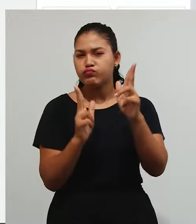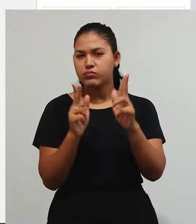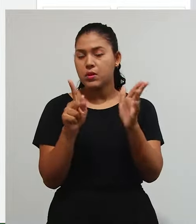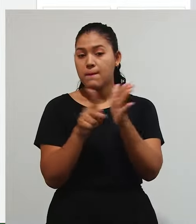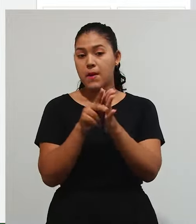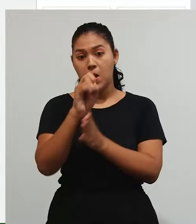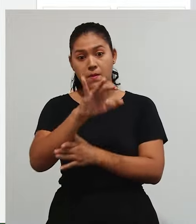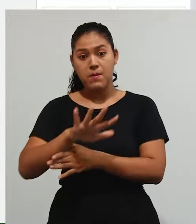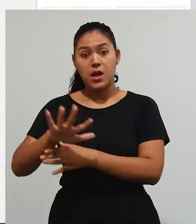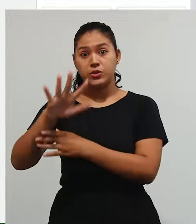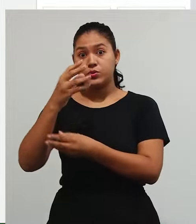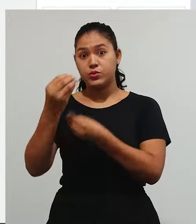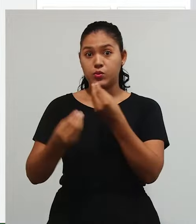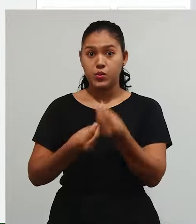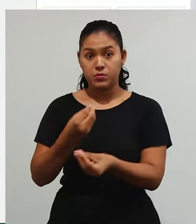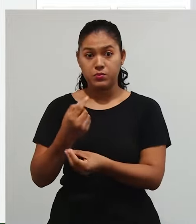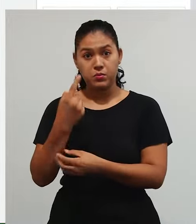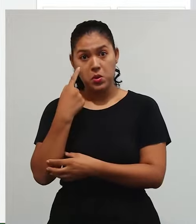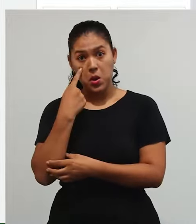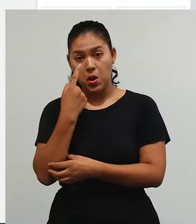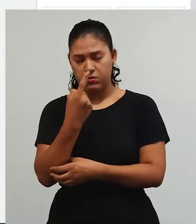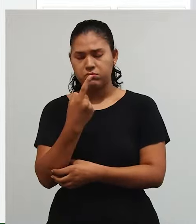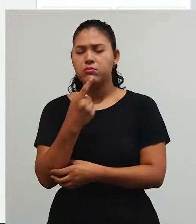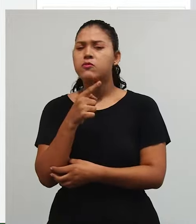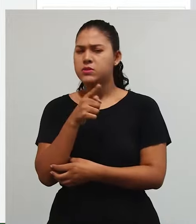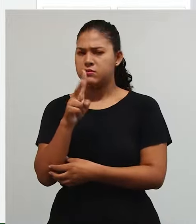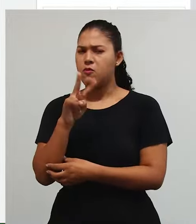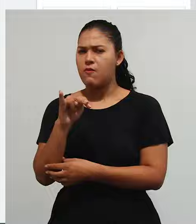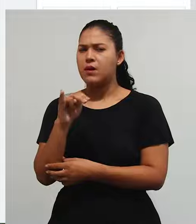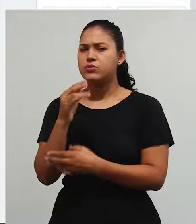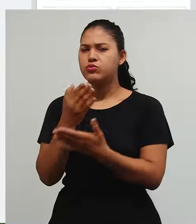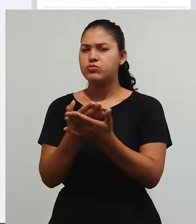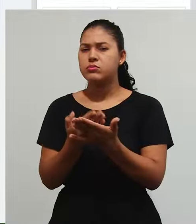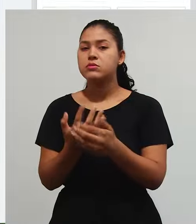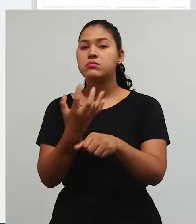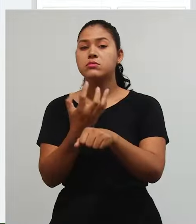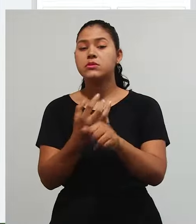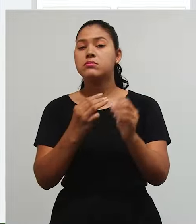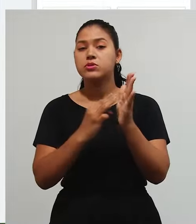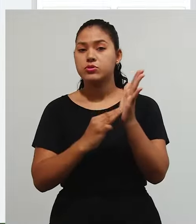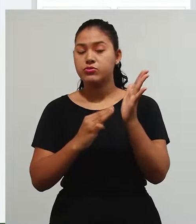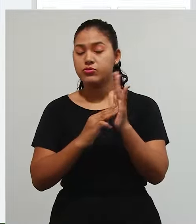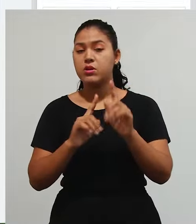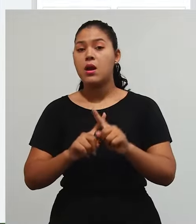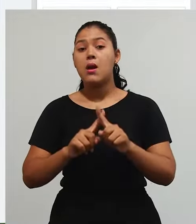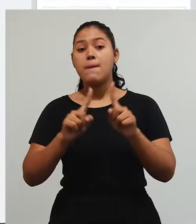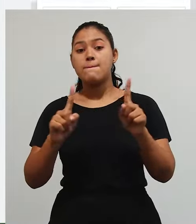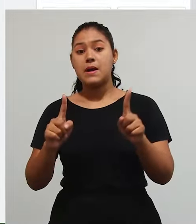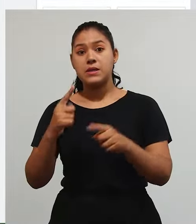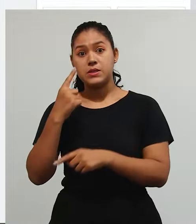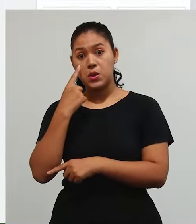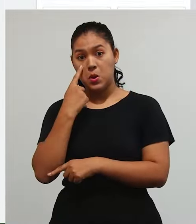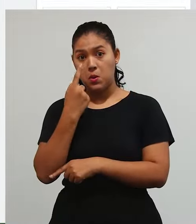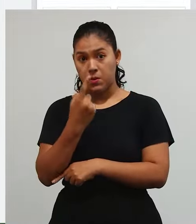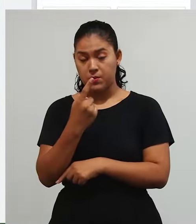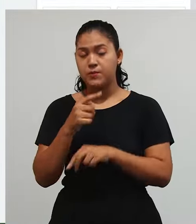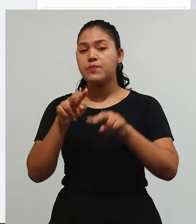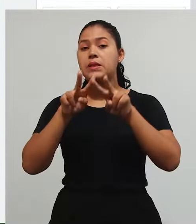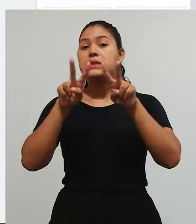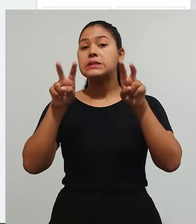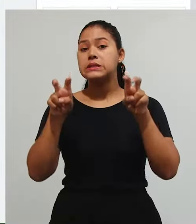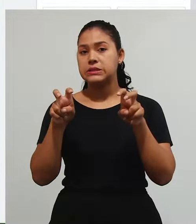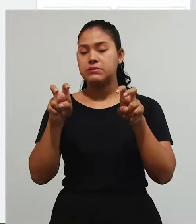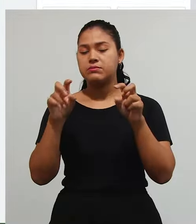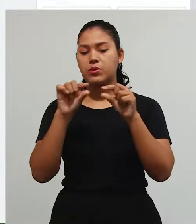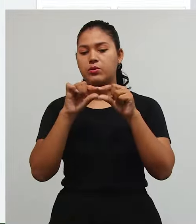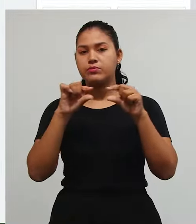aprender em metodologia, mas aqui, ó, em cima a gente coloca título. Opa, passei. 10,